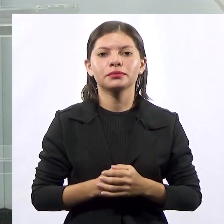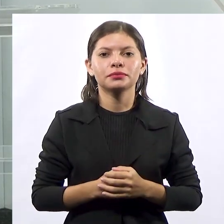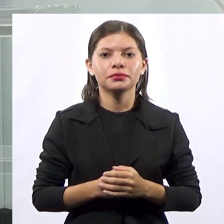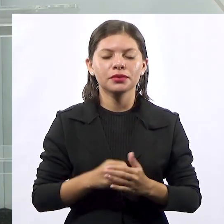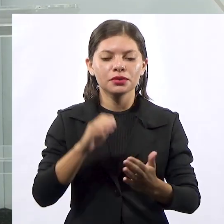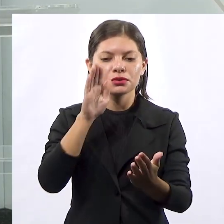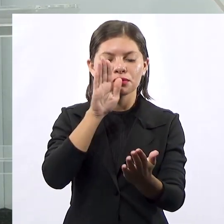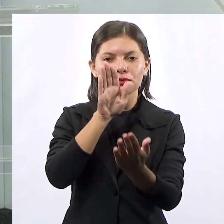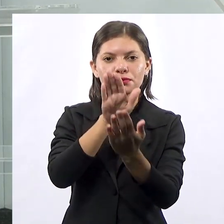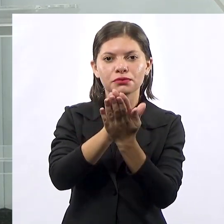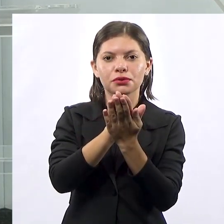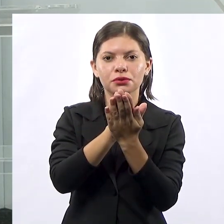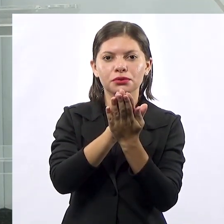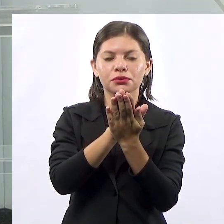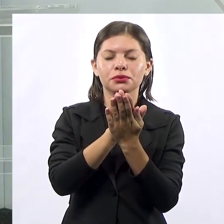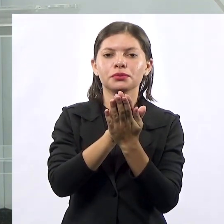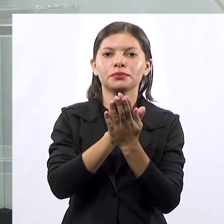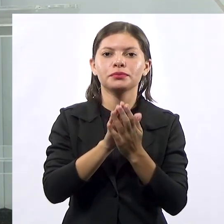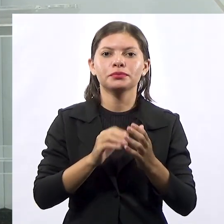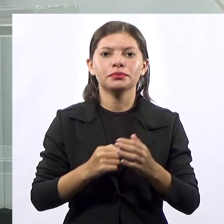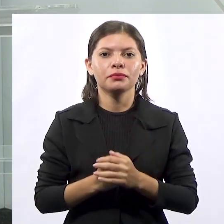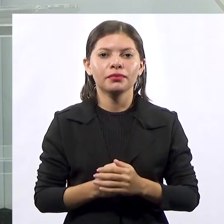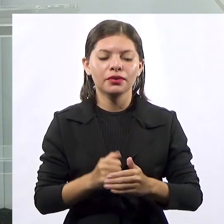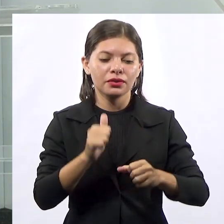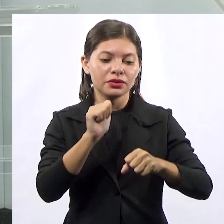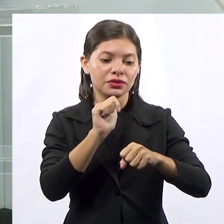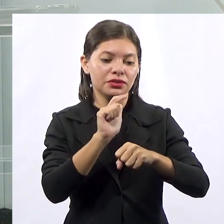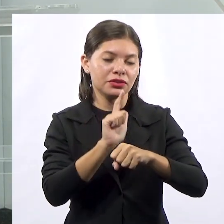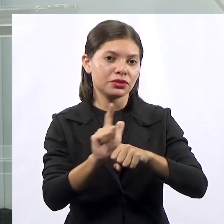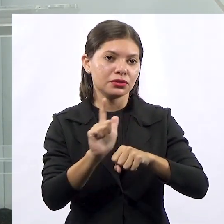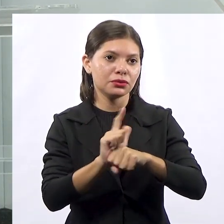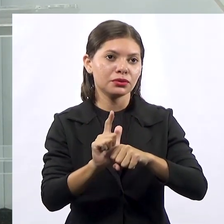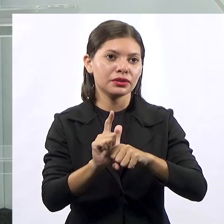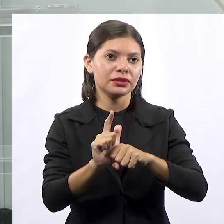o confronto daquilo que foi dito pelos gestores com